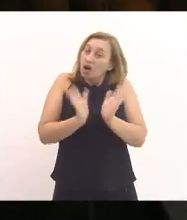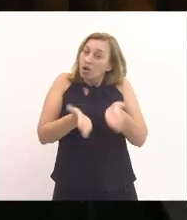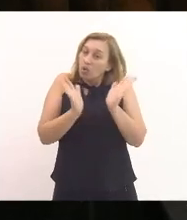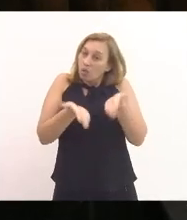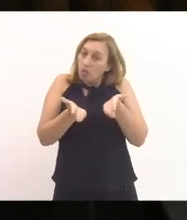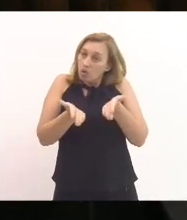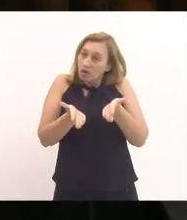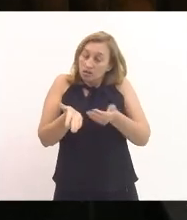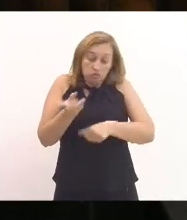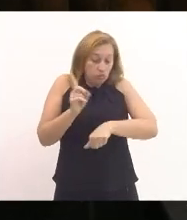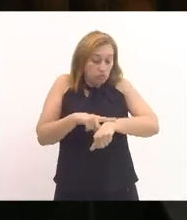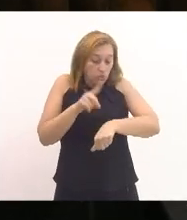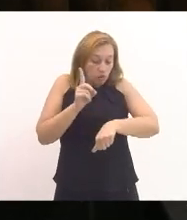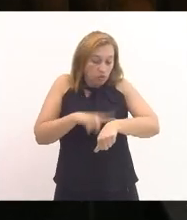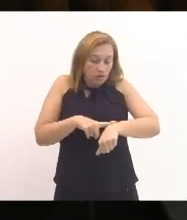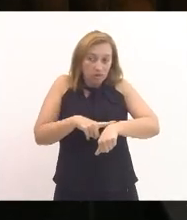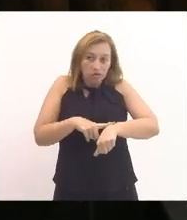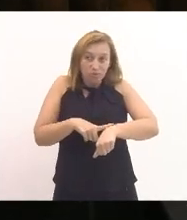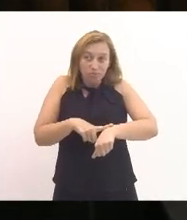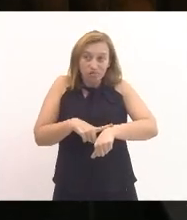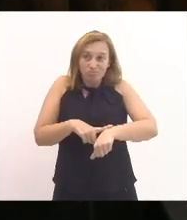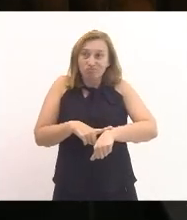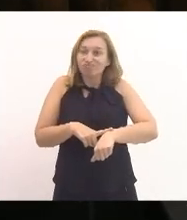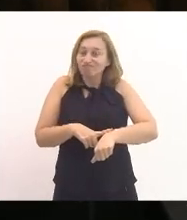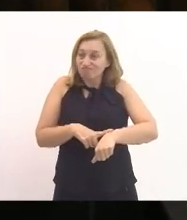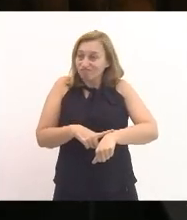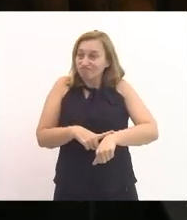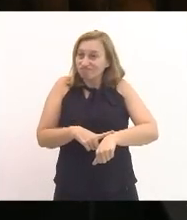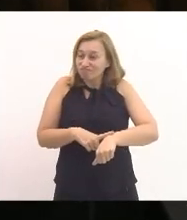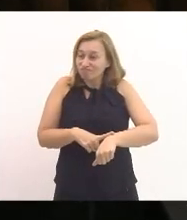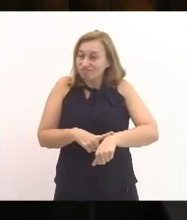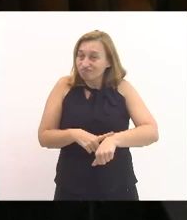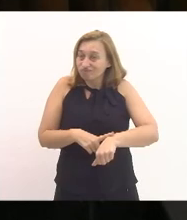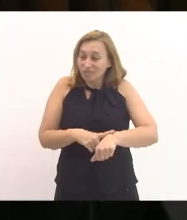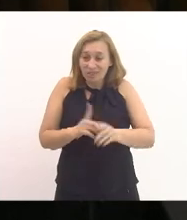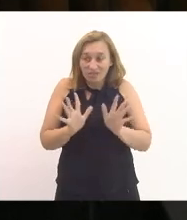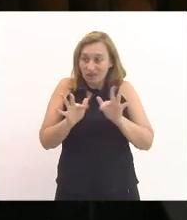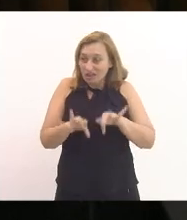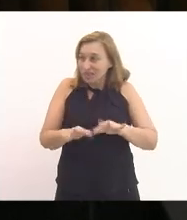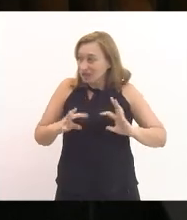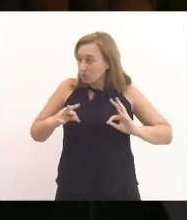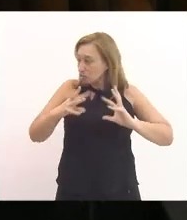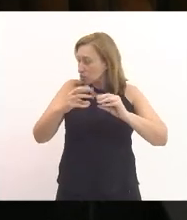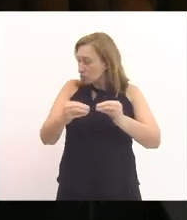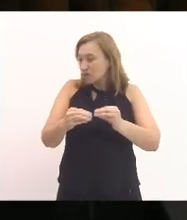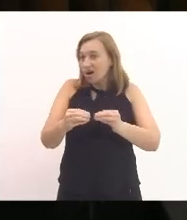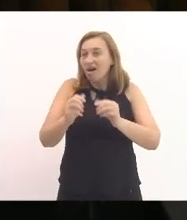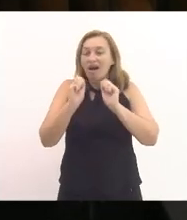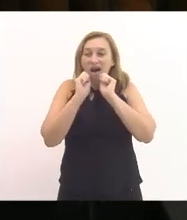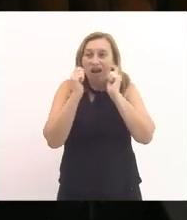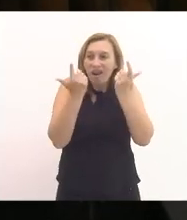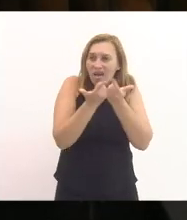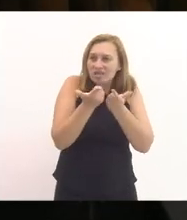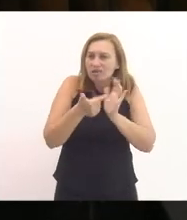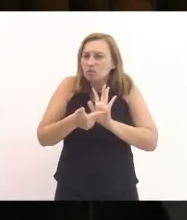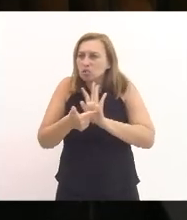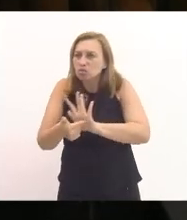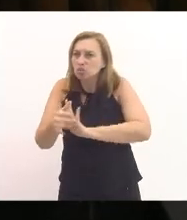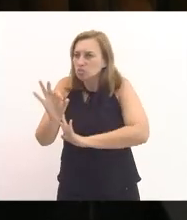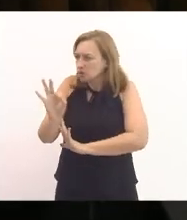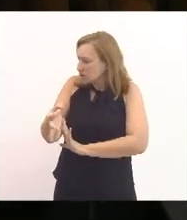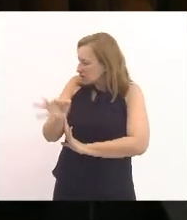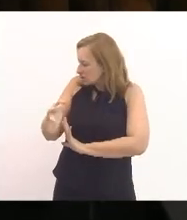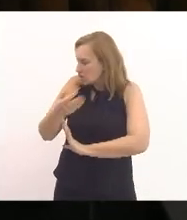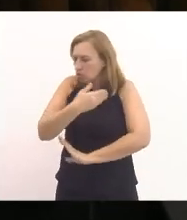de um momento ímpar para isso se é sanado alerj já se mostrou a favorável